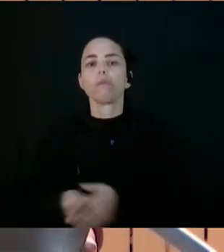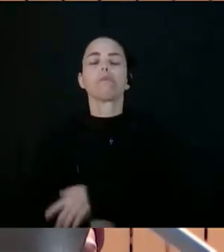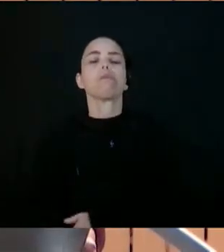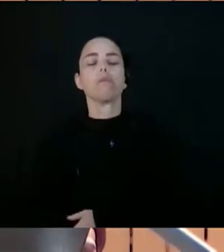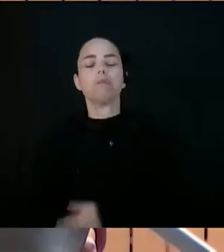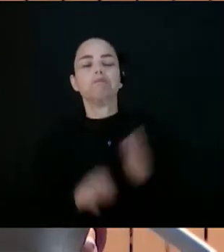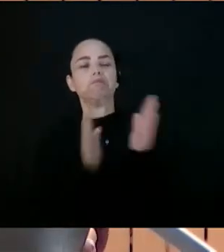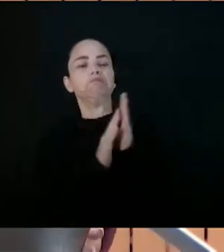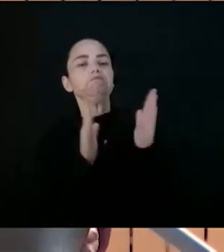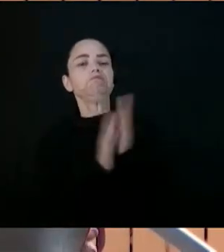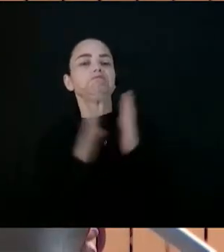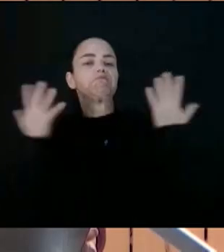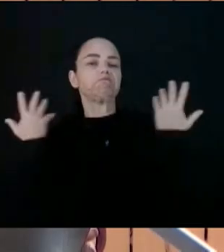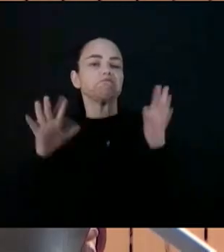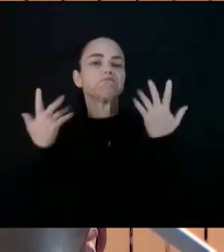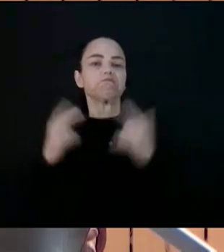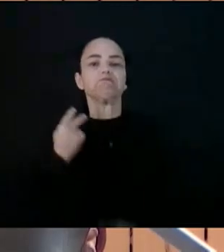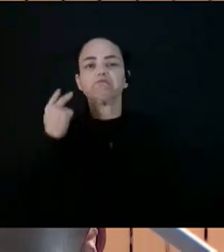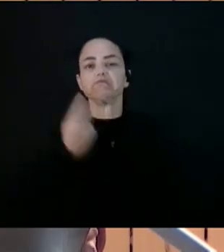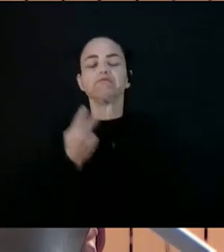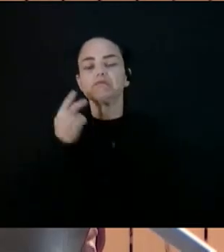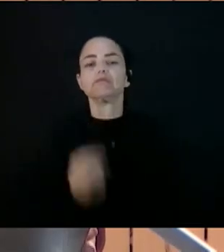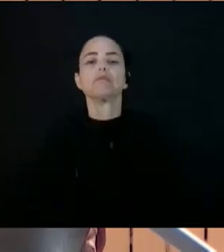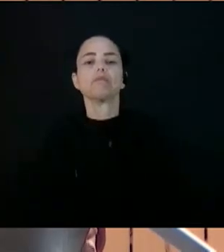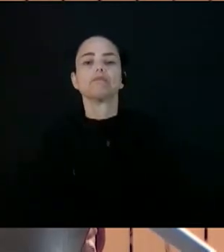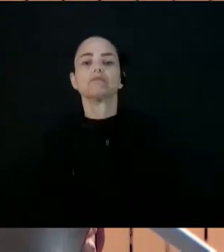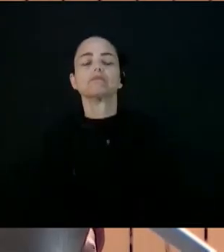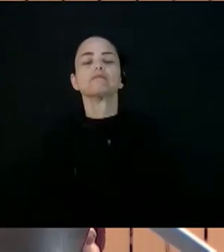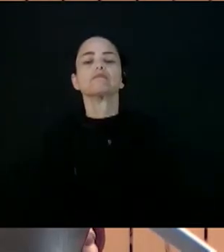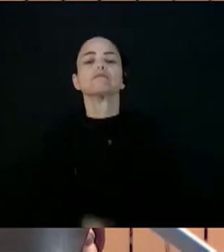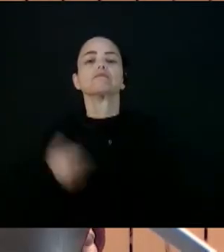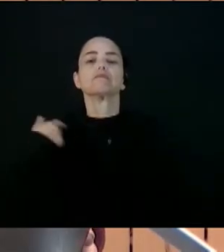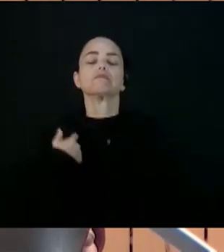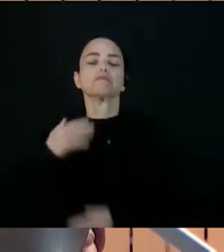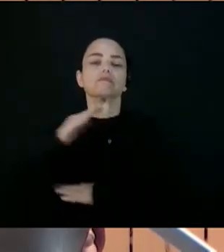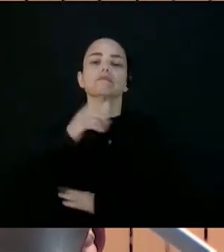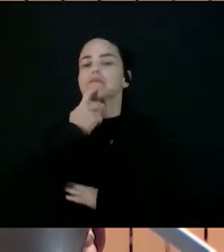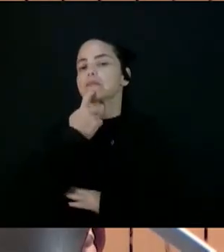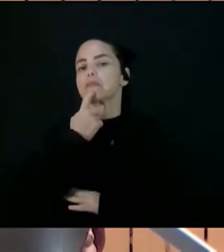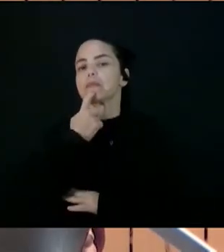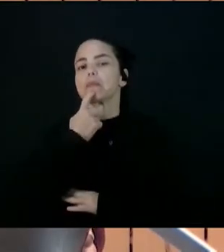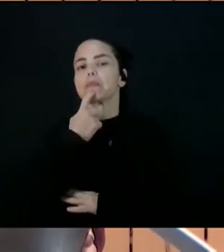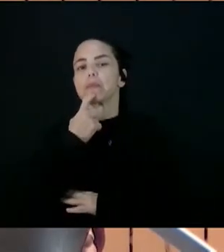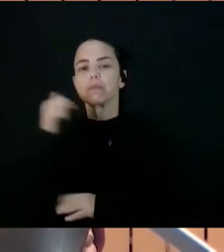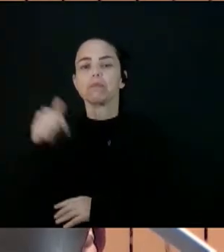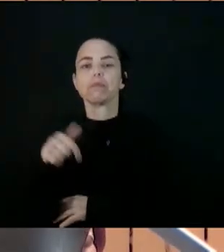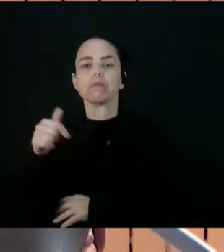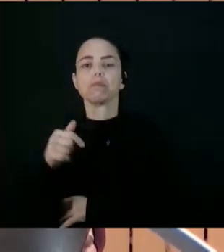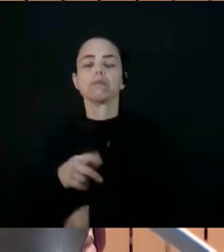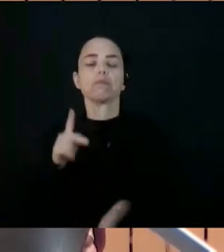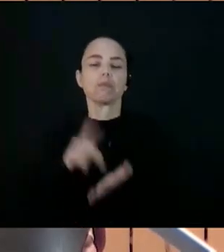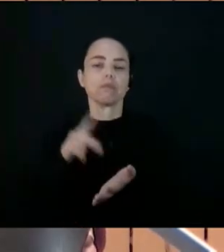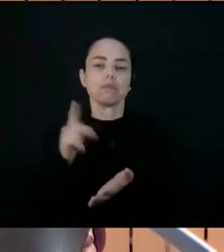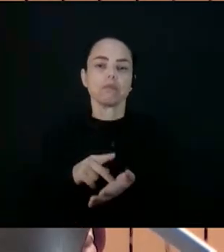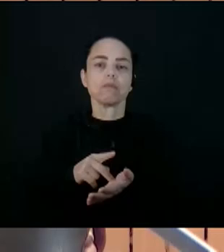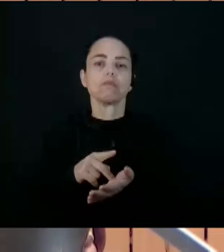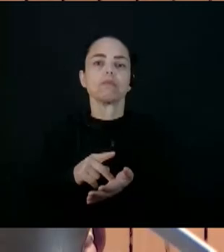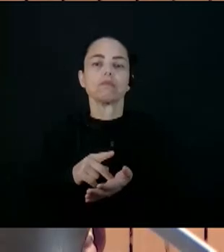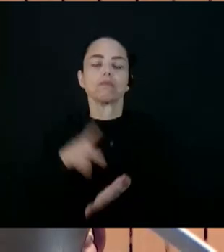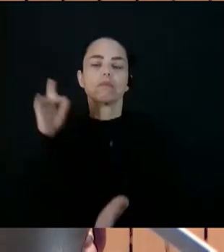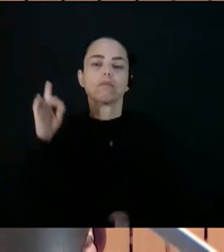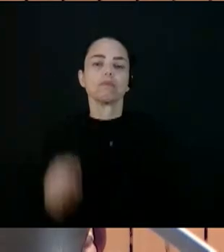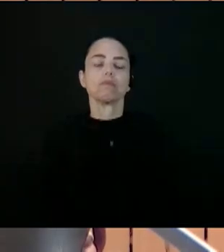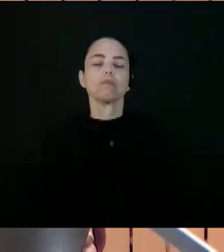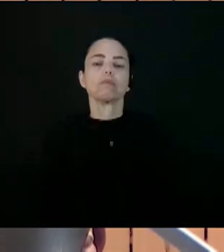vereador, presidente dessa casa, mas ele foi de fato, um verdadeiro